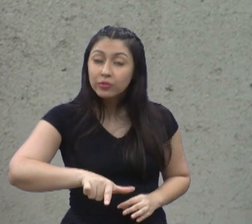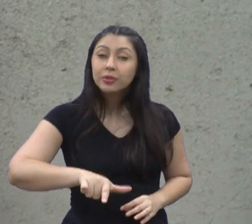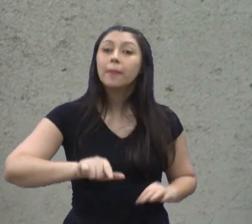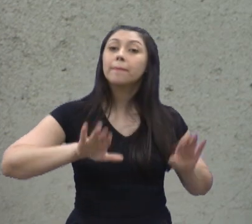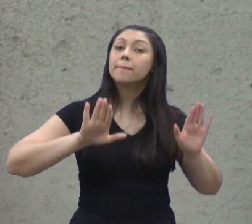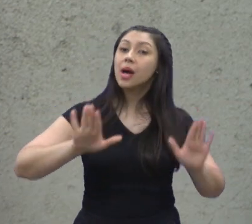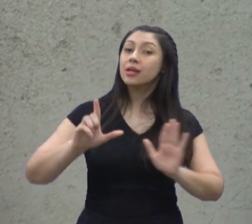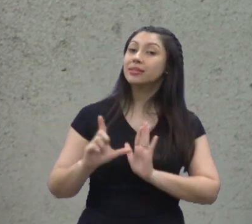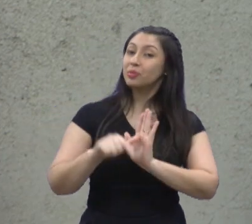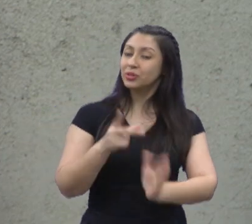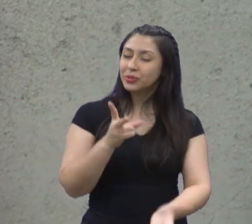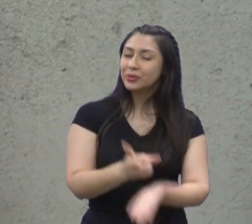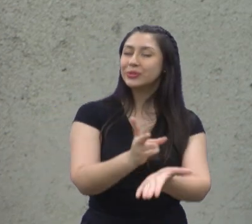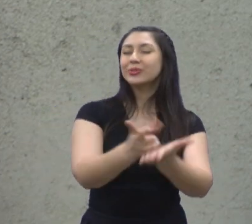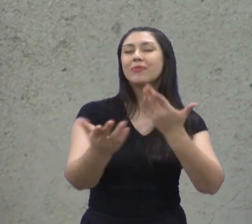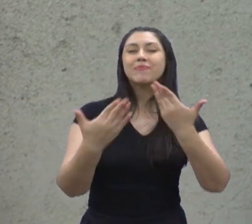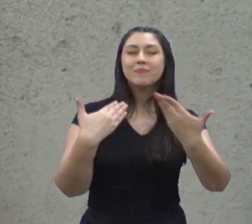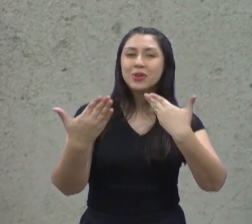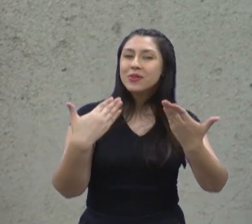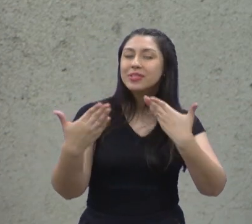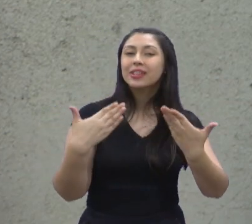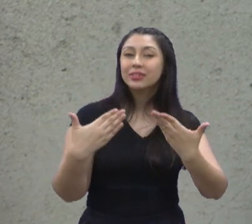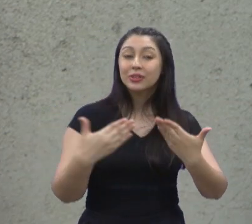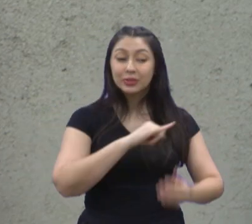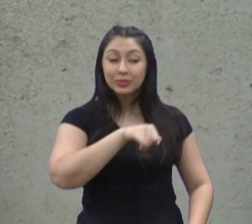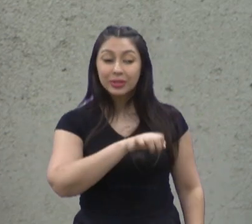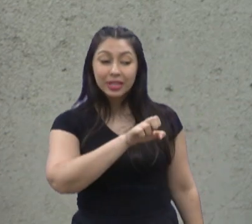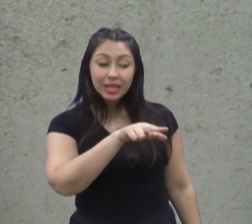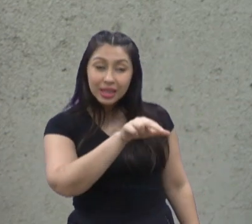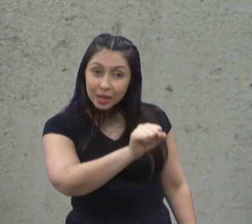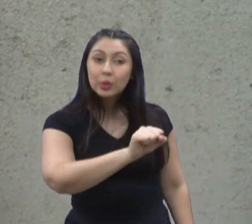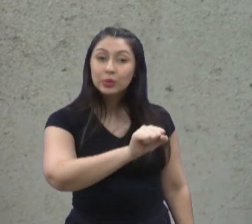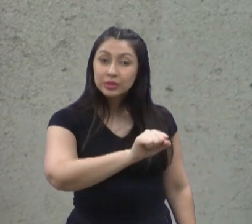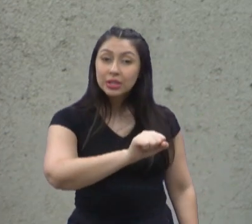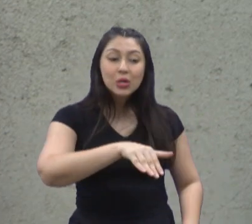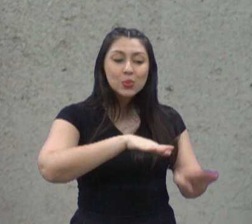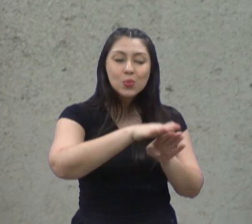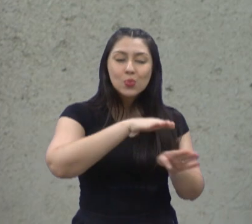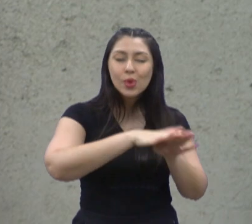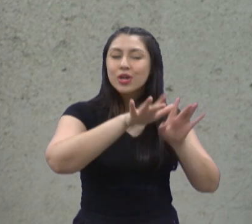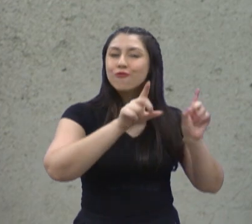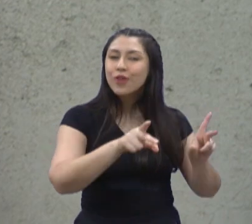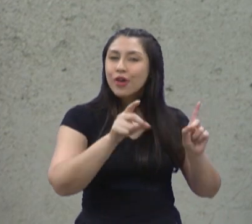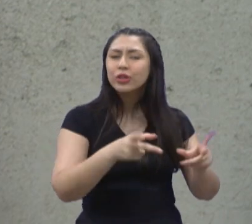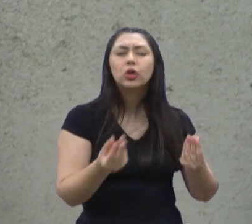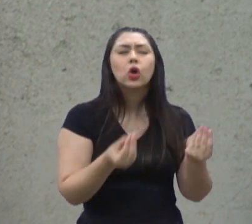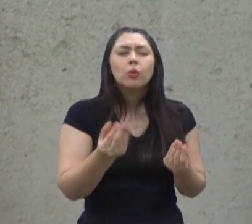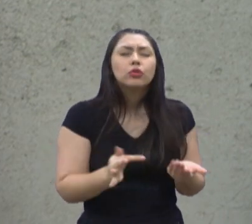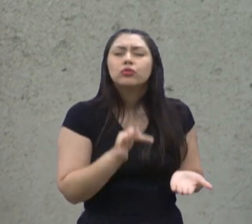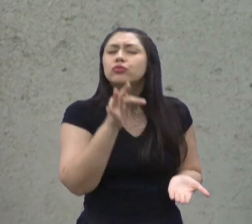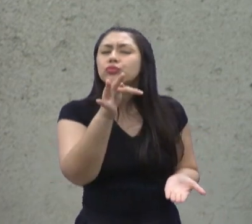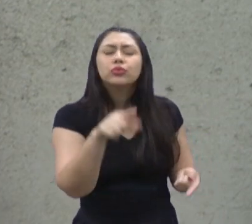na volta continuamos conversando com Jesus Pereira, né? Mentor de vendas, sobre as perspectivas de venda, principalmente os